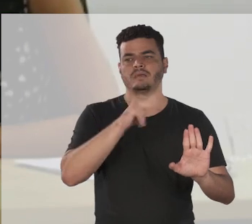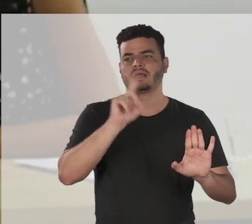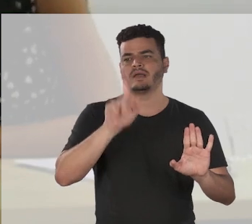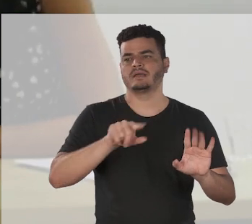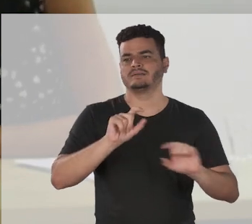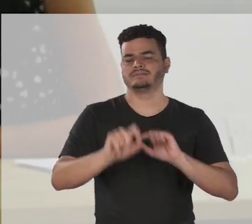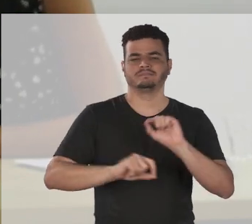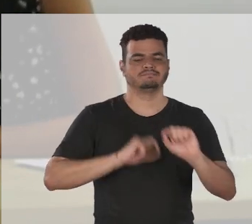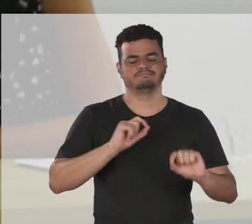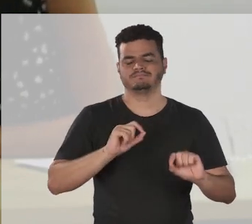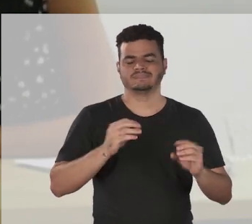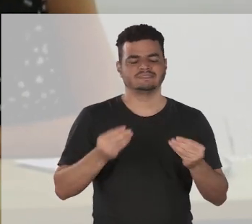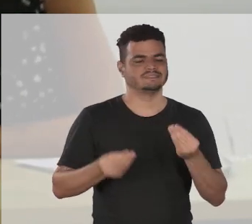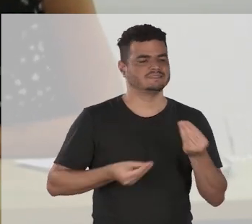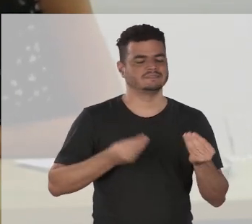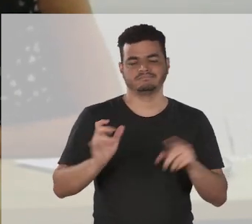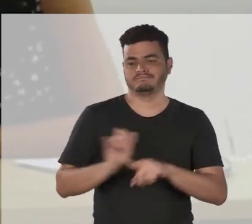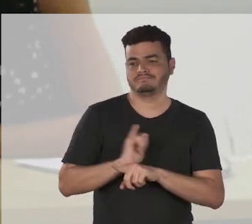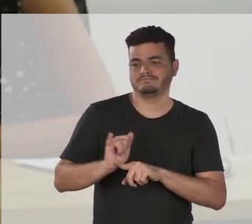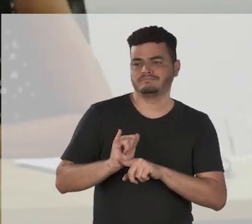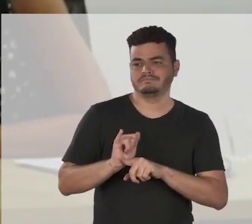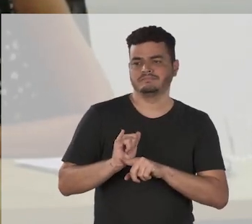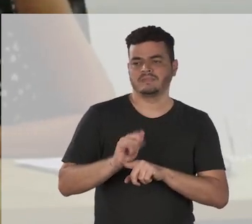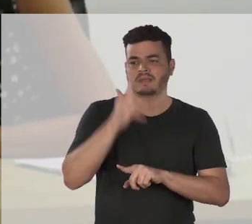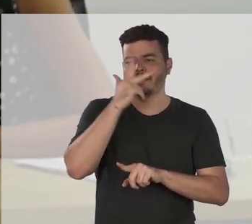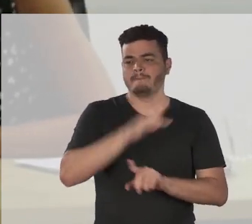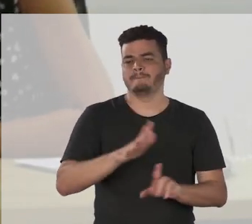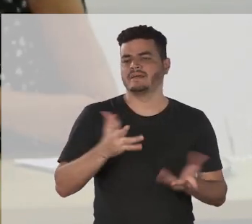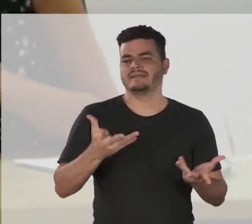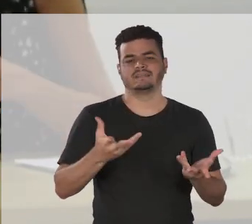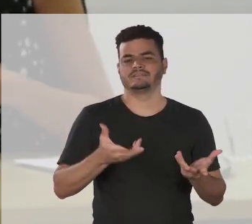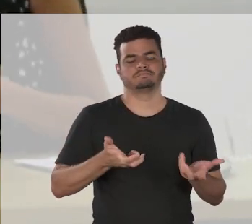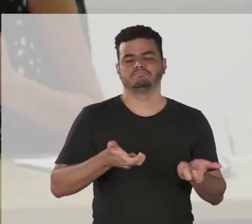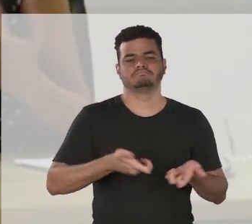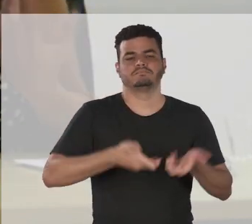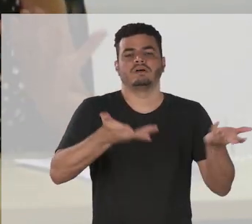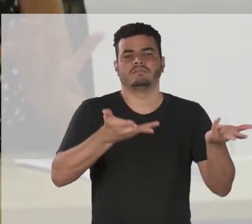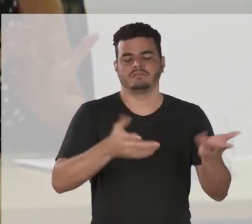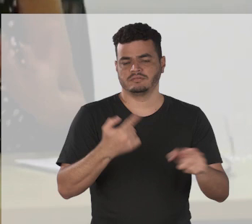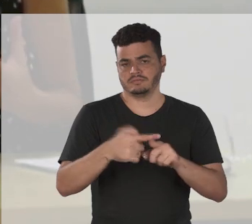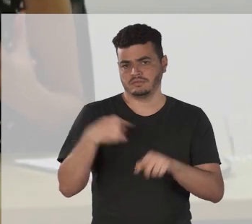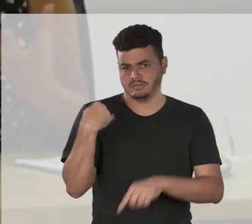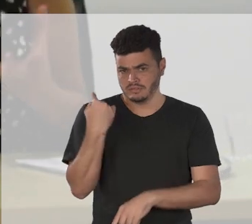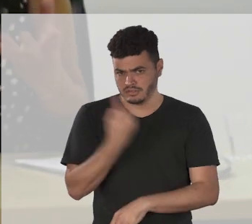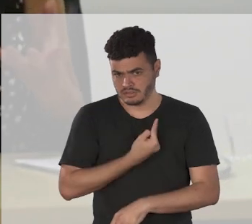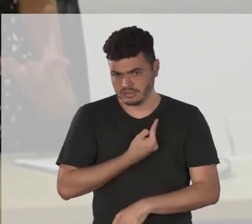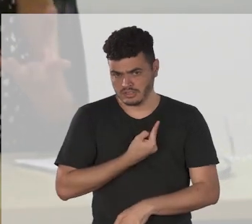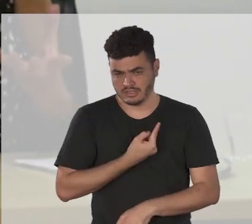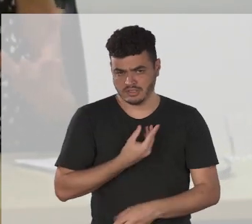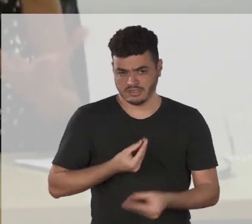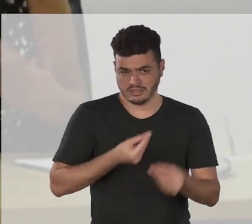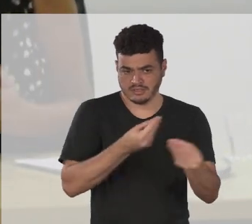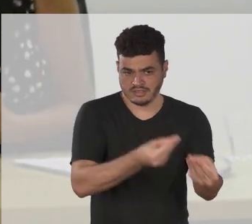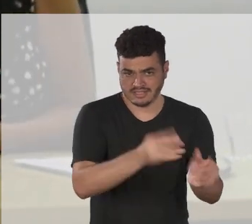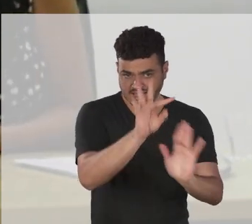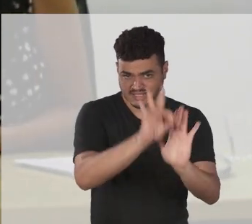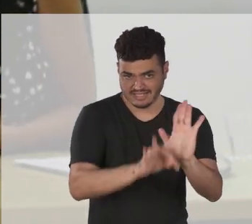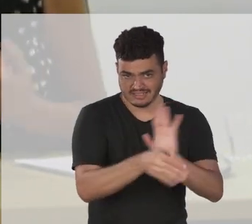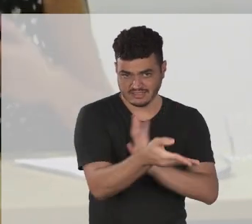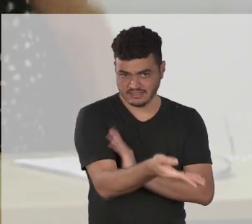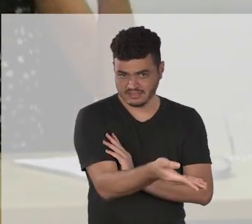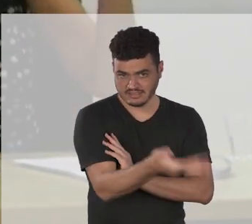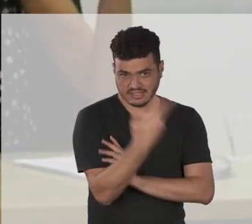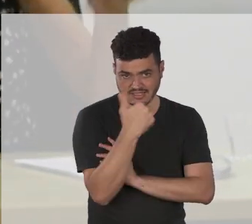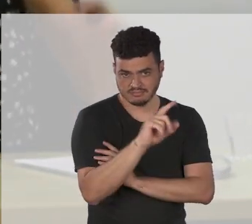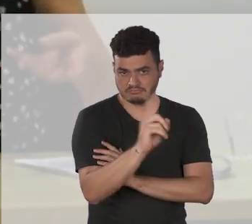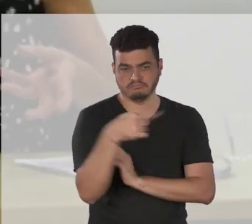ênfase. Não apenas que textos damos, pois nós não temos na criança apenas textos, damos